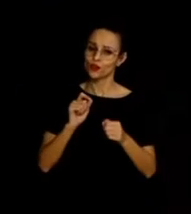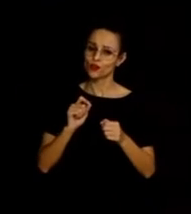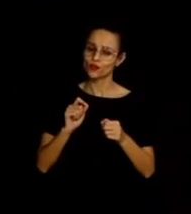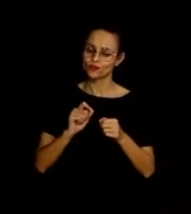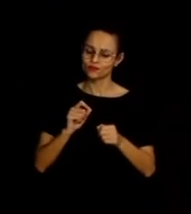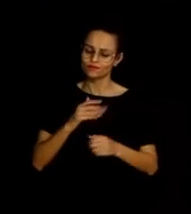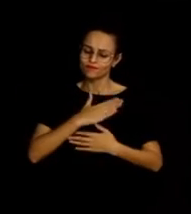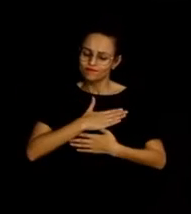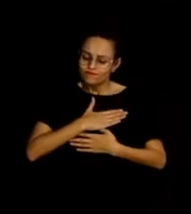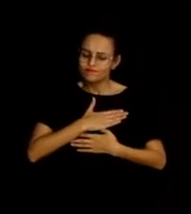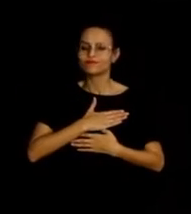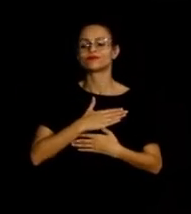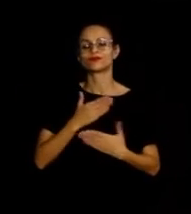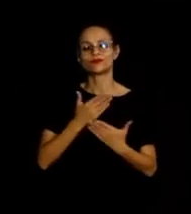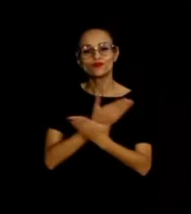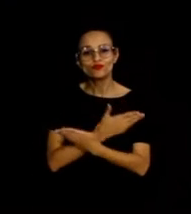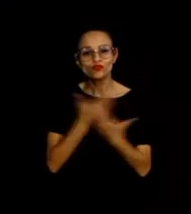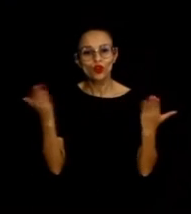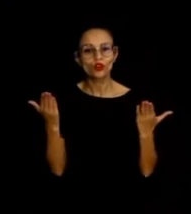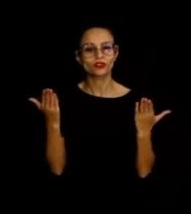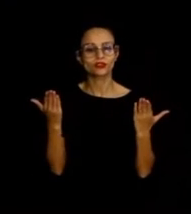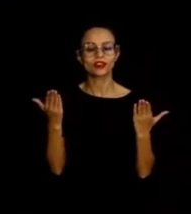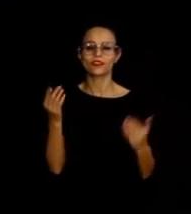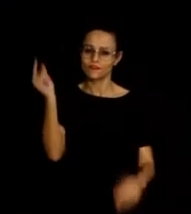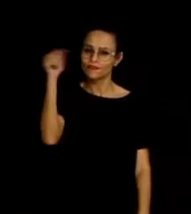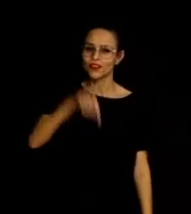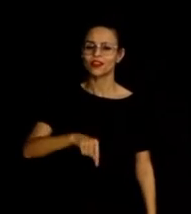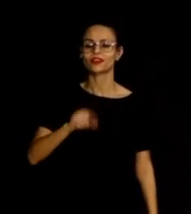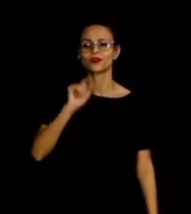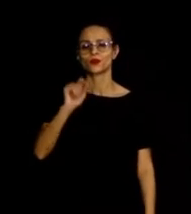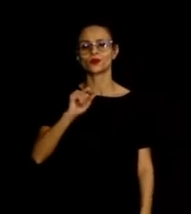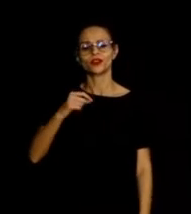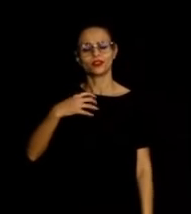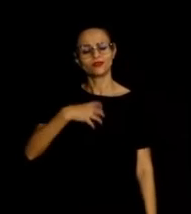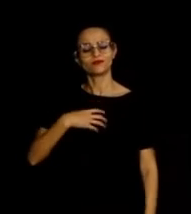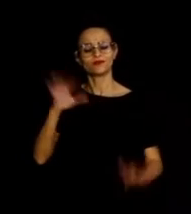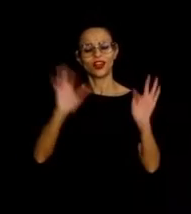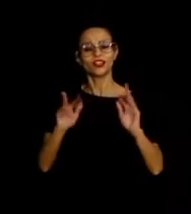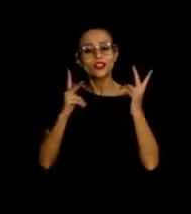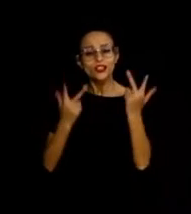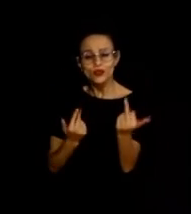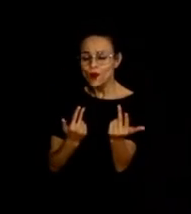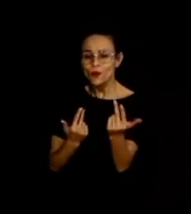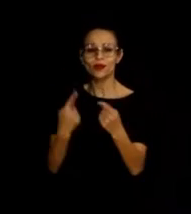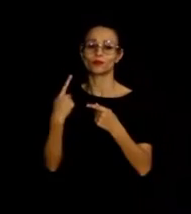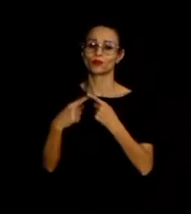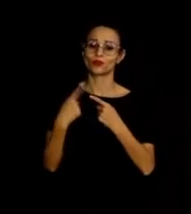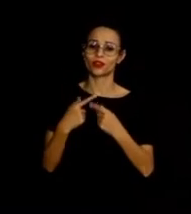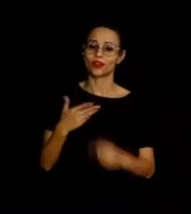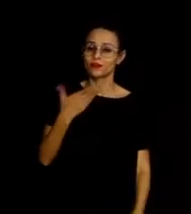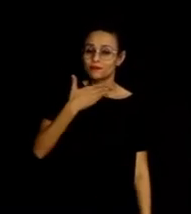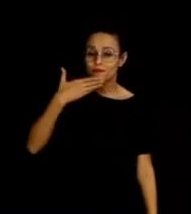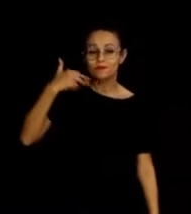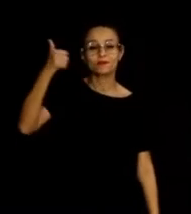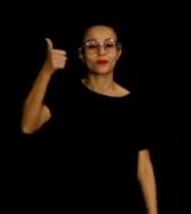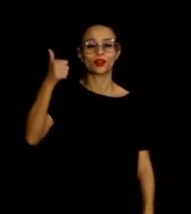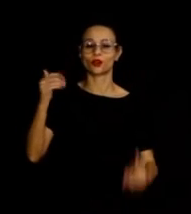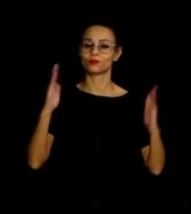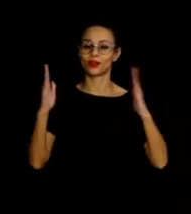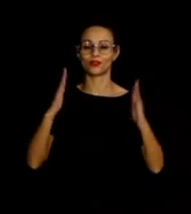votos do fundo do meu coração que você estando aqui seja tão feliz como eu fui porque os melhores dos melhores